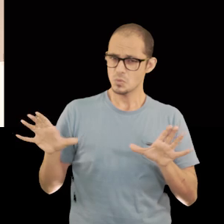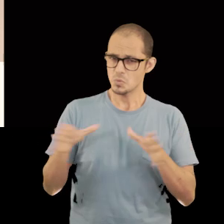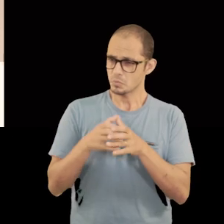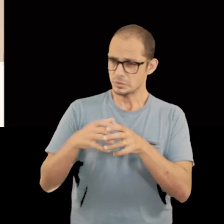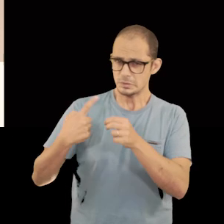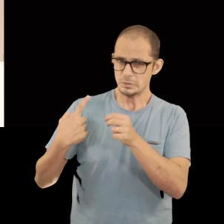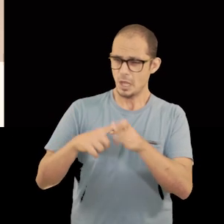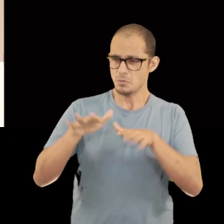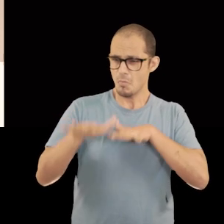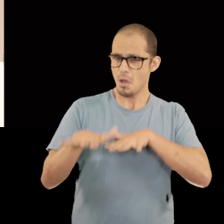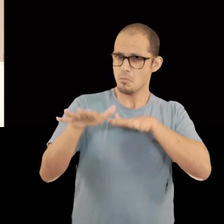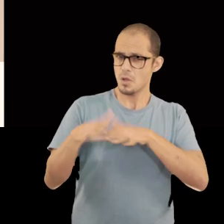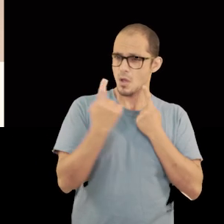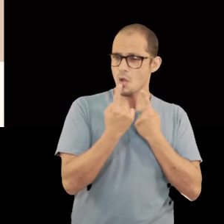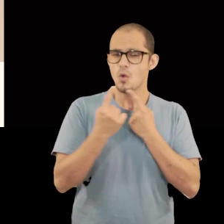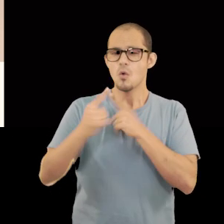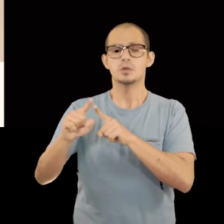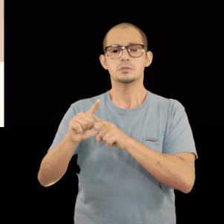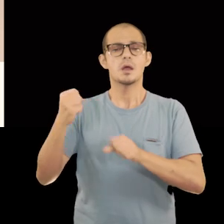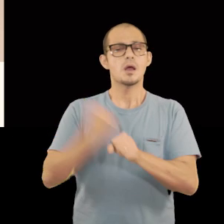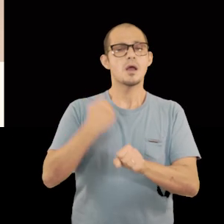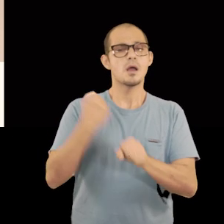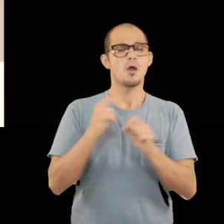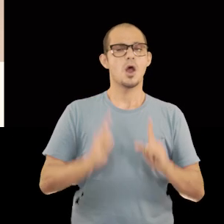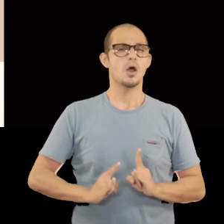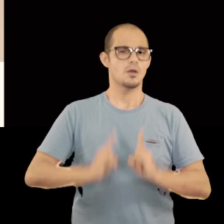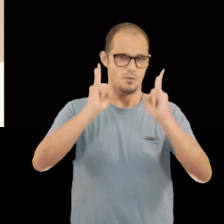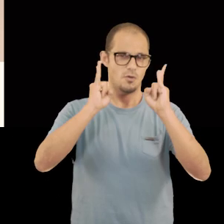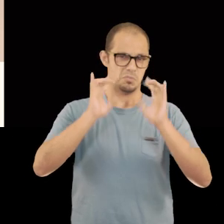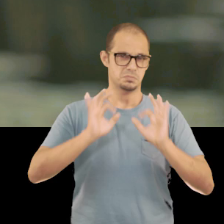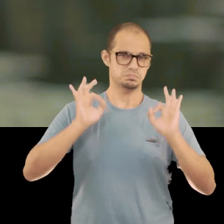toda a cidade se manifestou contrária